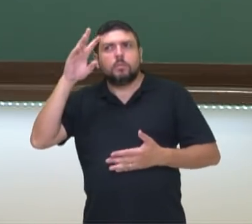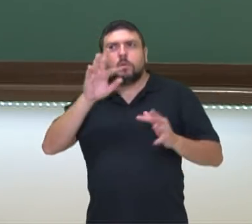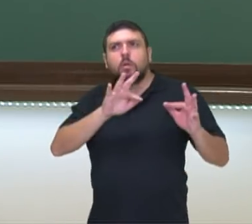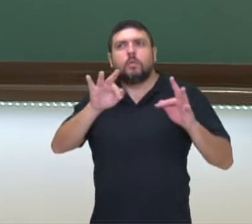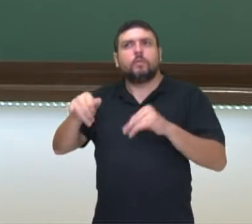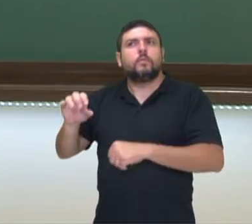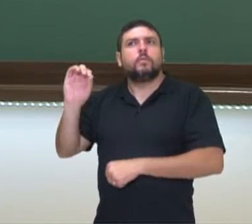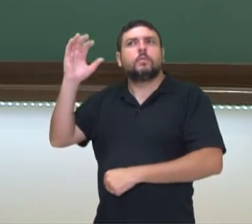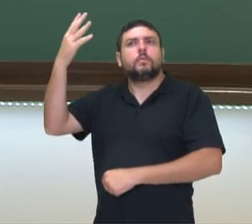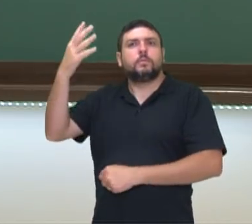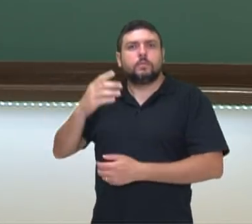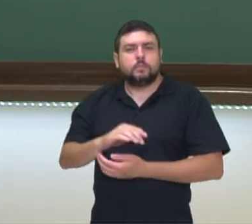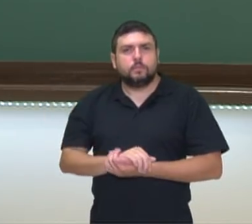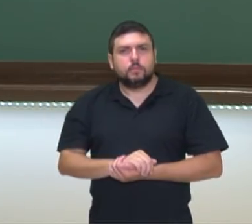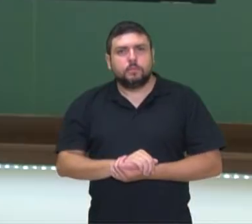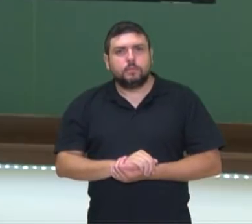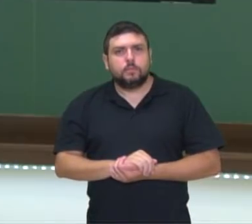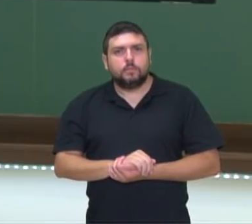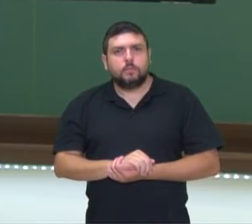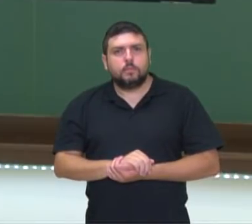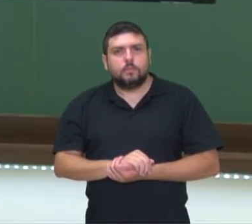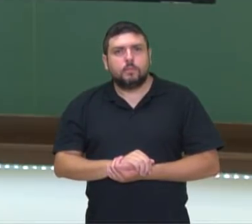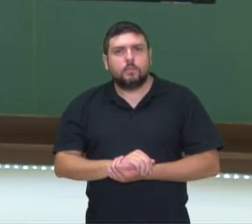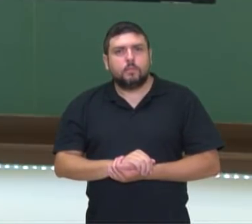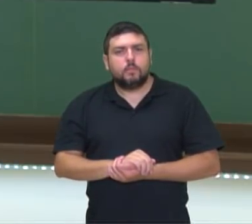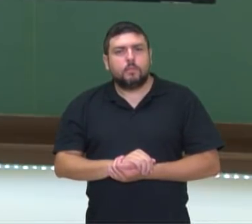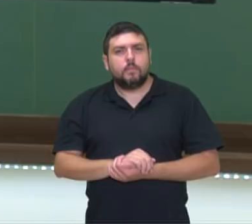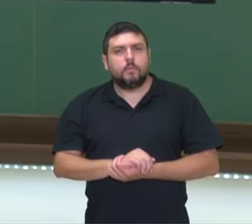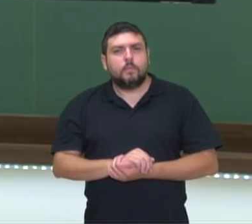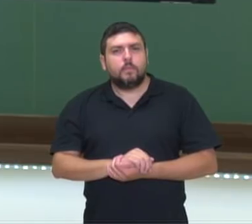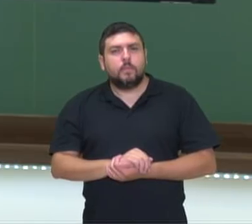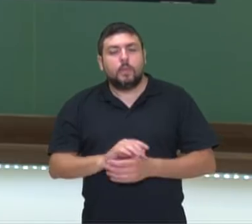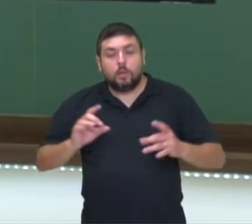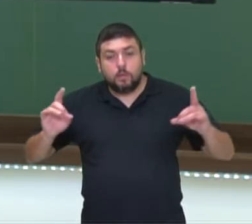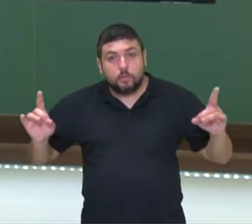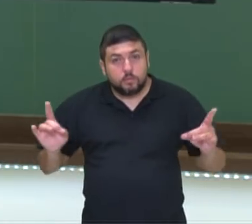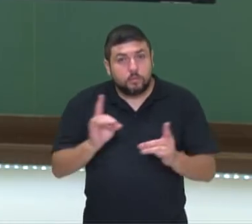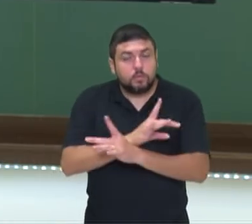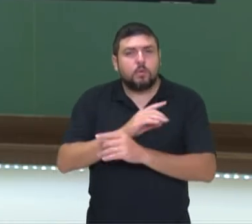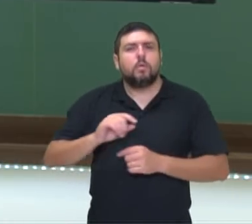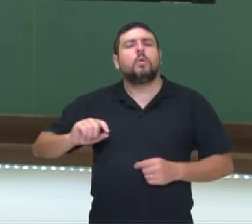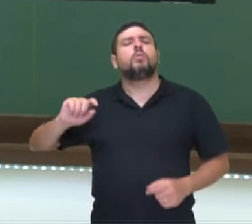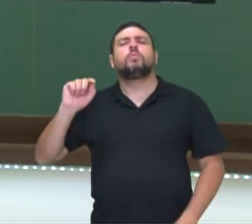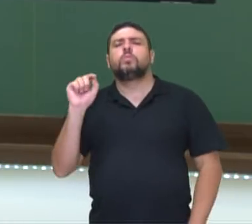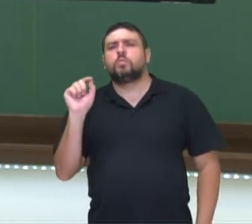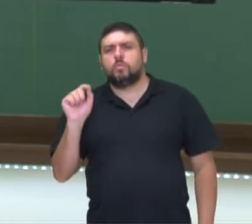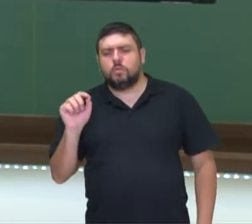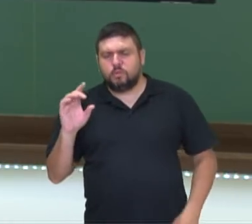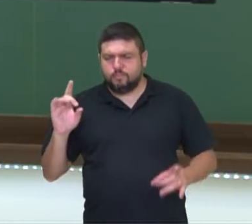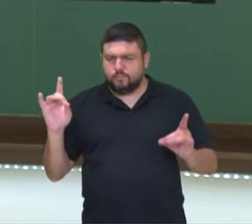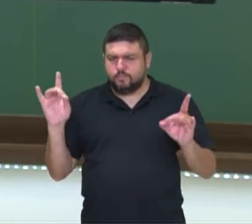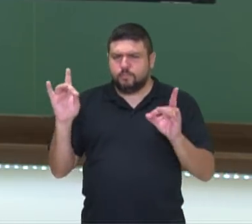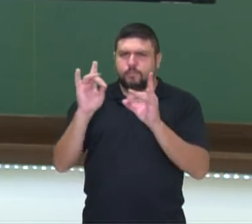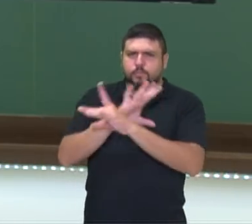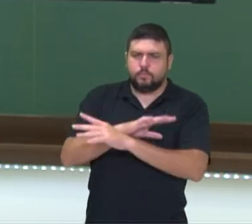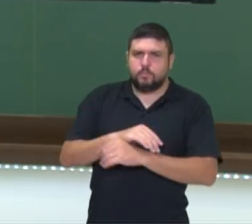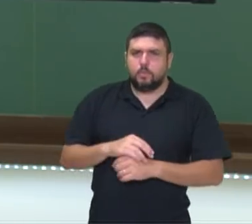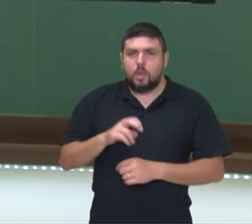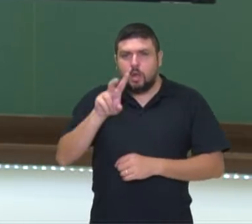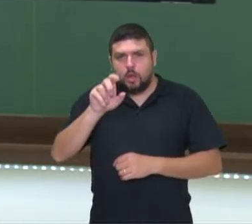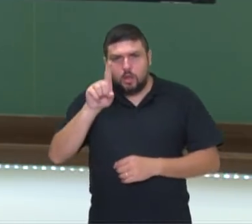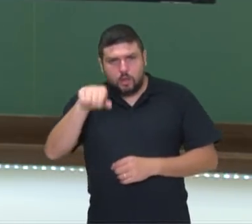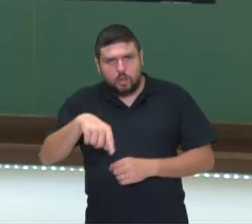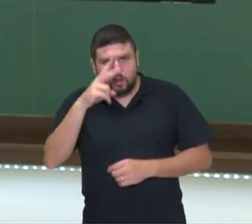história. E o desfecho? O desfecho é o fim desse acontecimento, dessa história